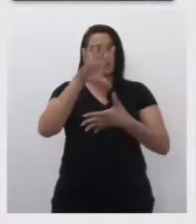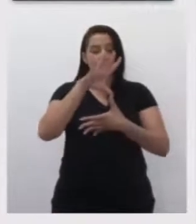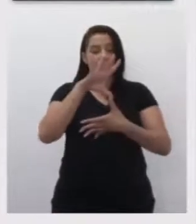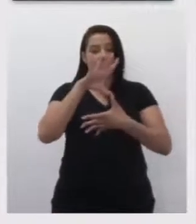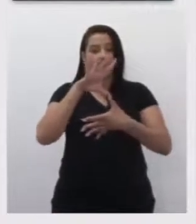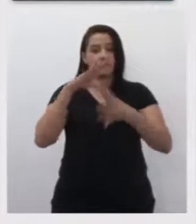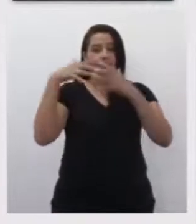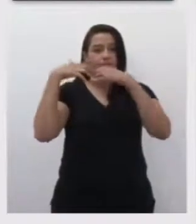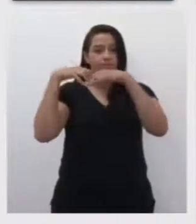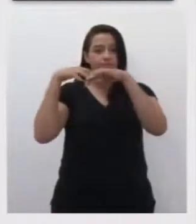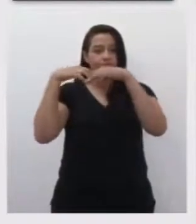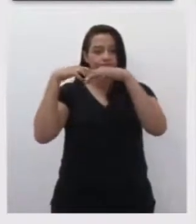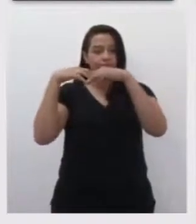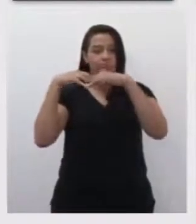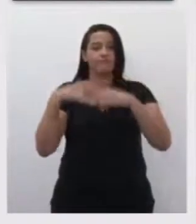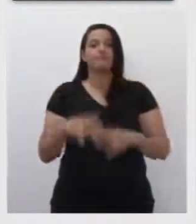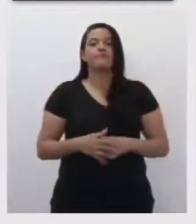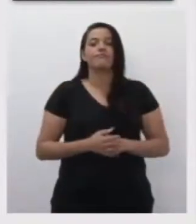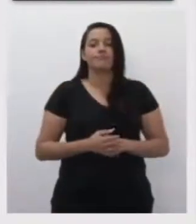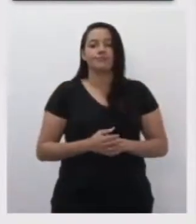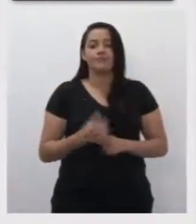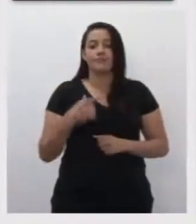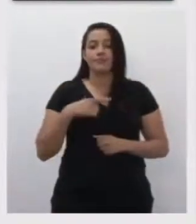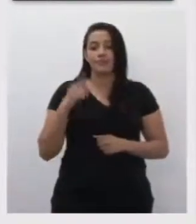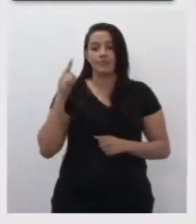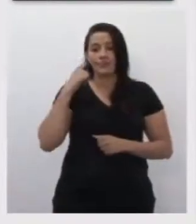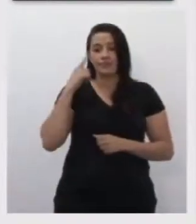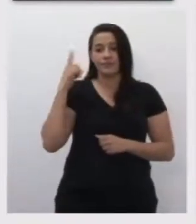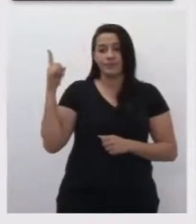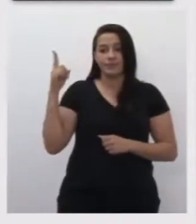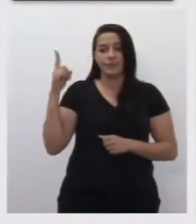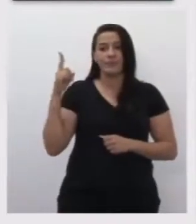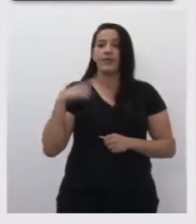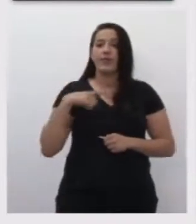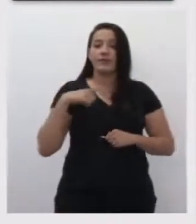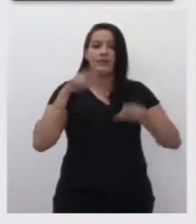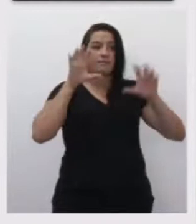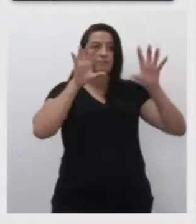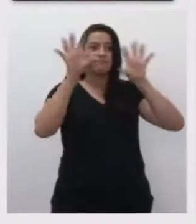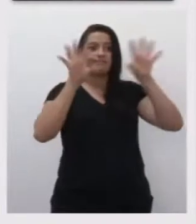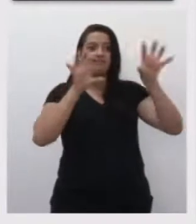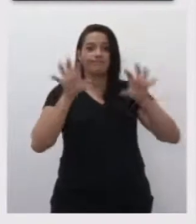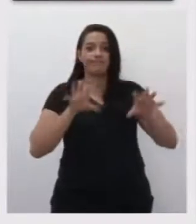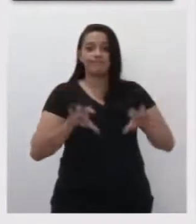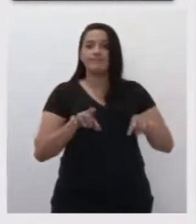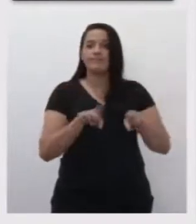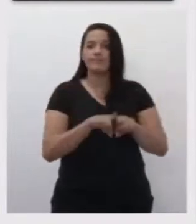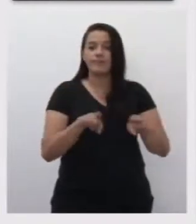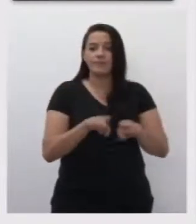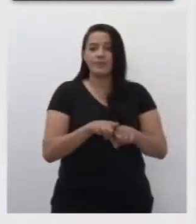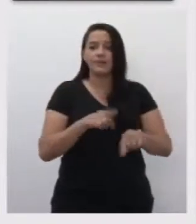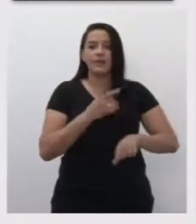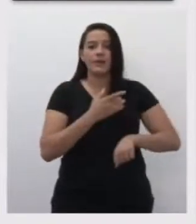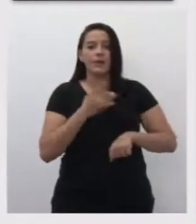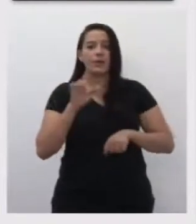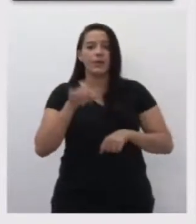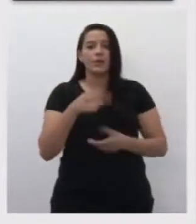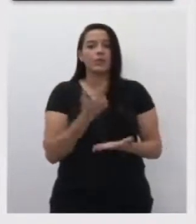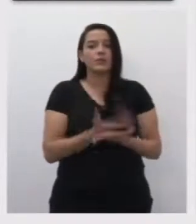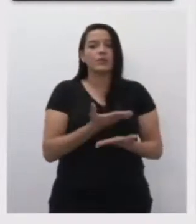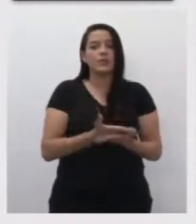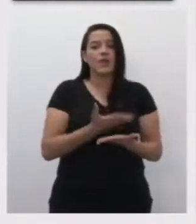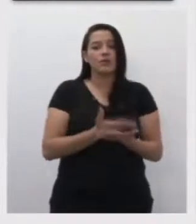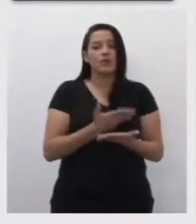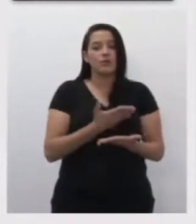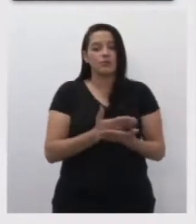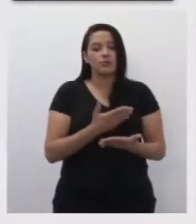né? E é muito bacana, porque esses mapas mentais, muitas vezes, são produzidos também pelos alunos. Existe muito essa produção de conteúdo dos alunos do